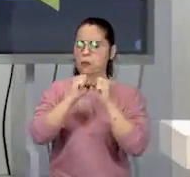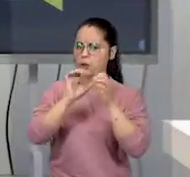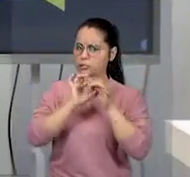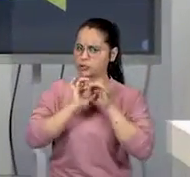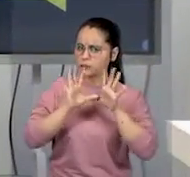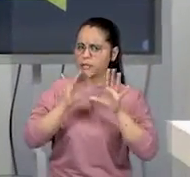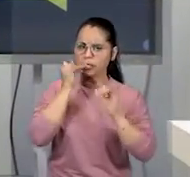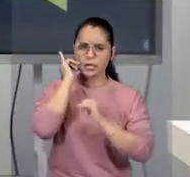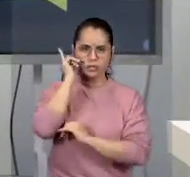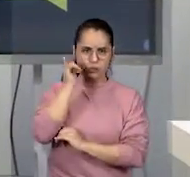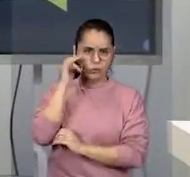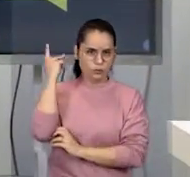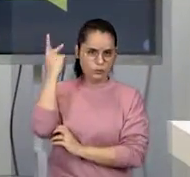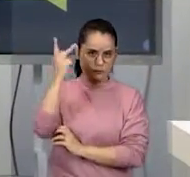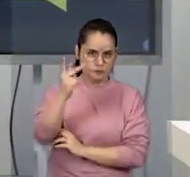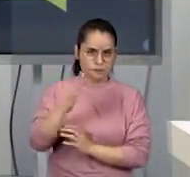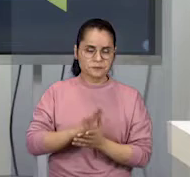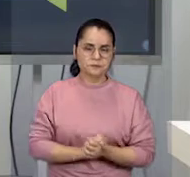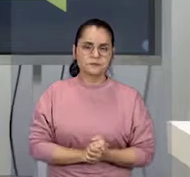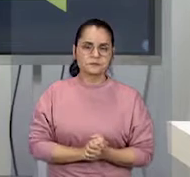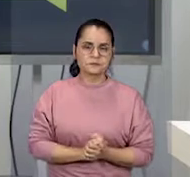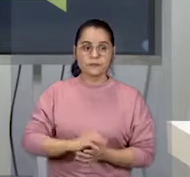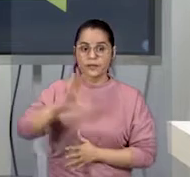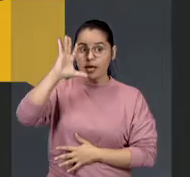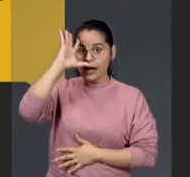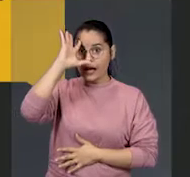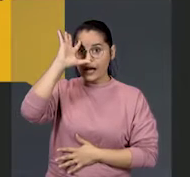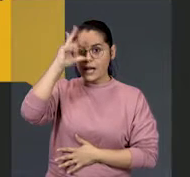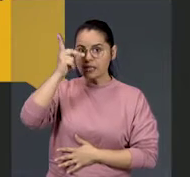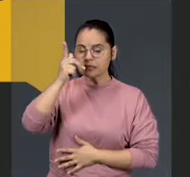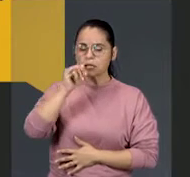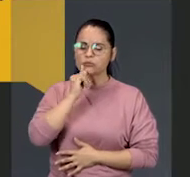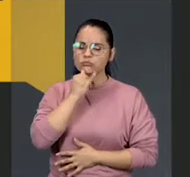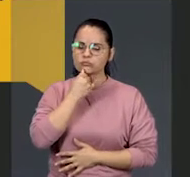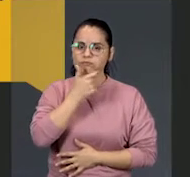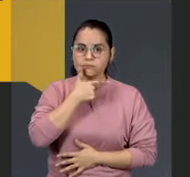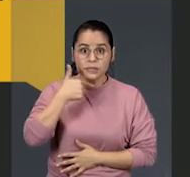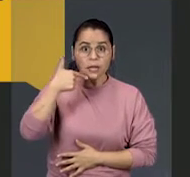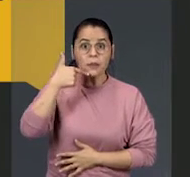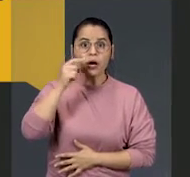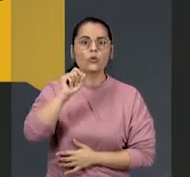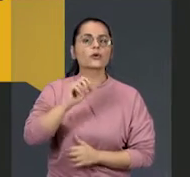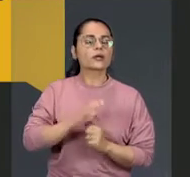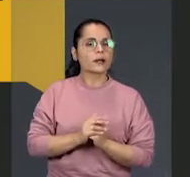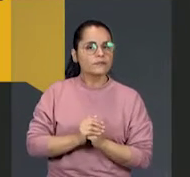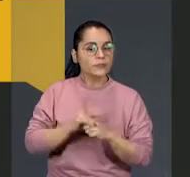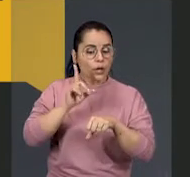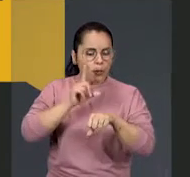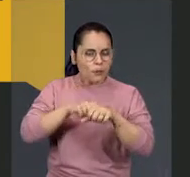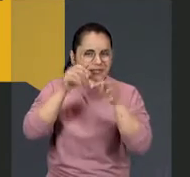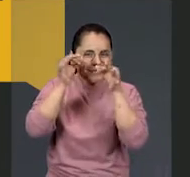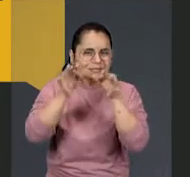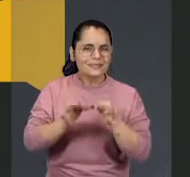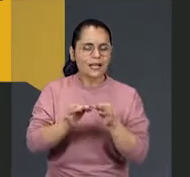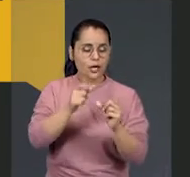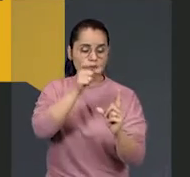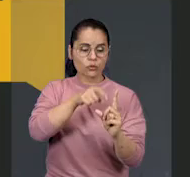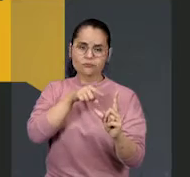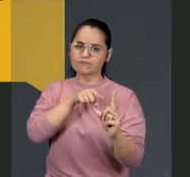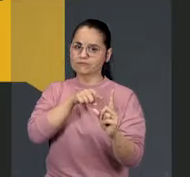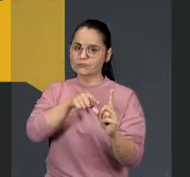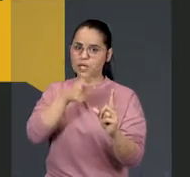também. A ação dramática é o momento presente em que o personagem alcança